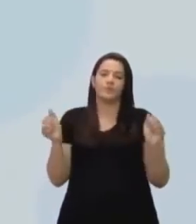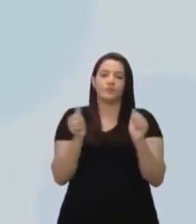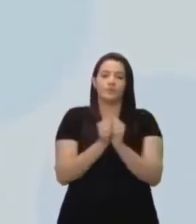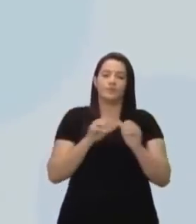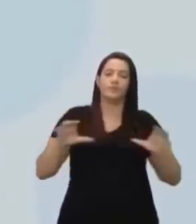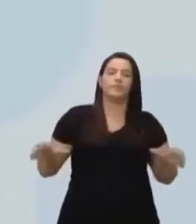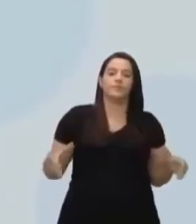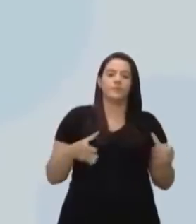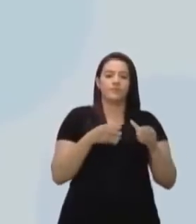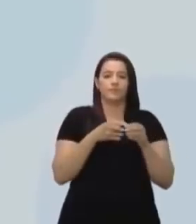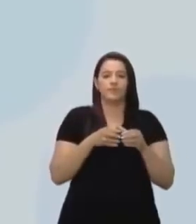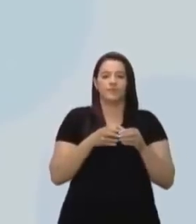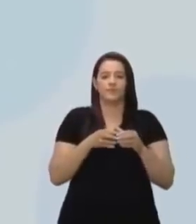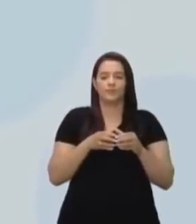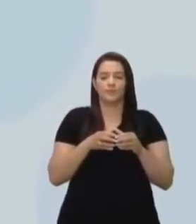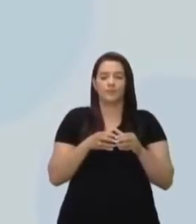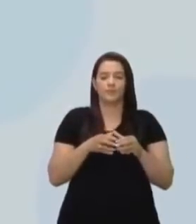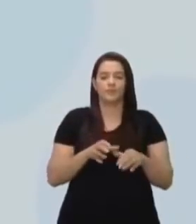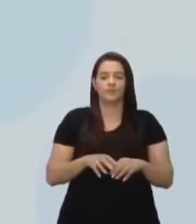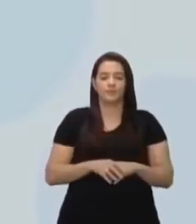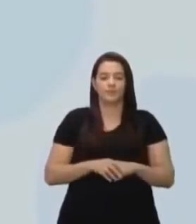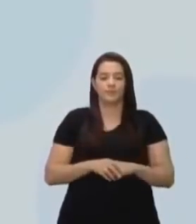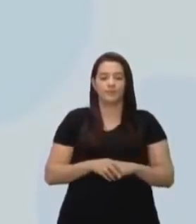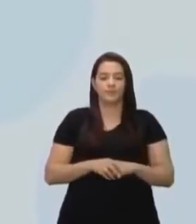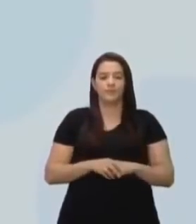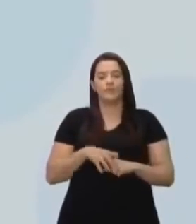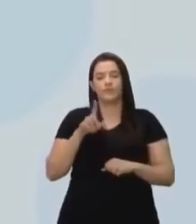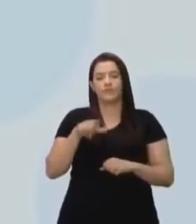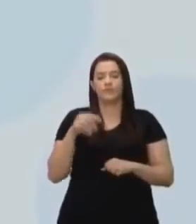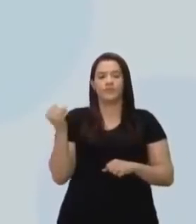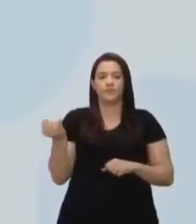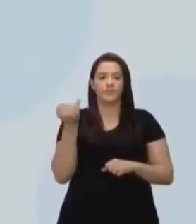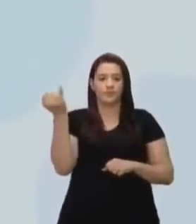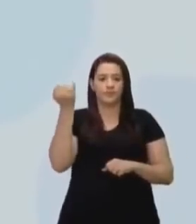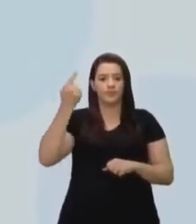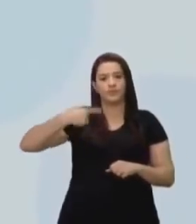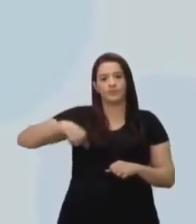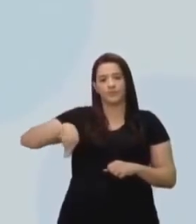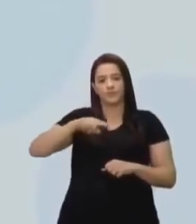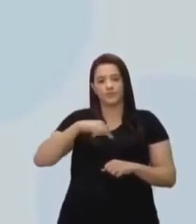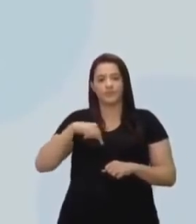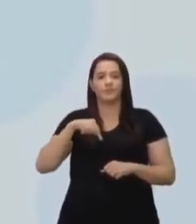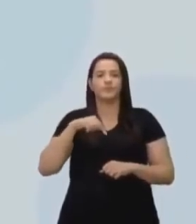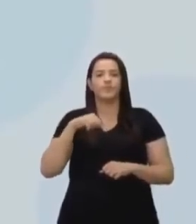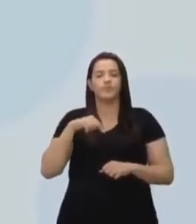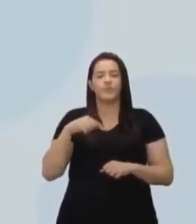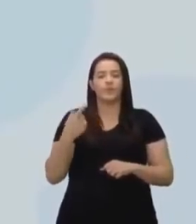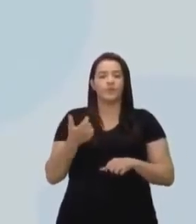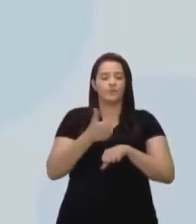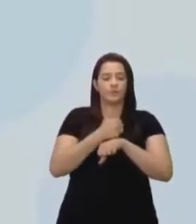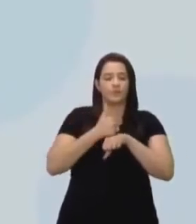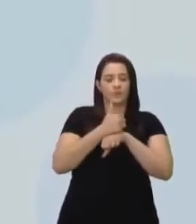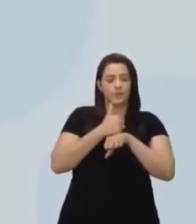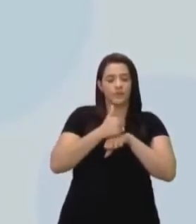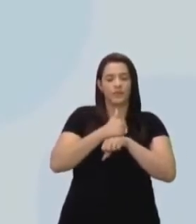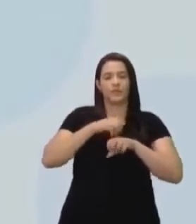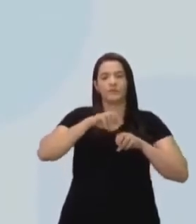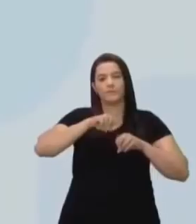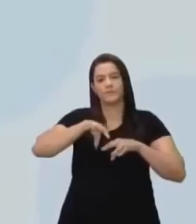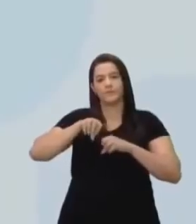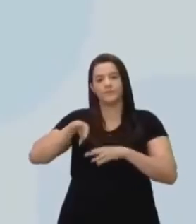trabalho coletivo, né? Então, é importante que nós, né, enquanto profissionais da